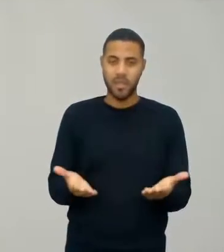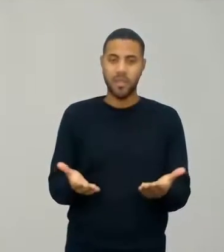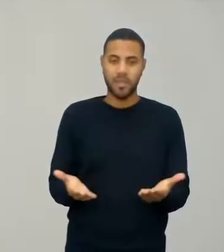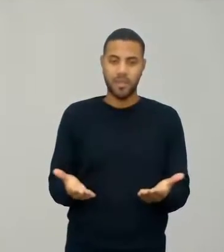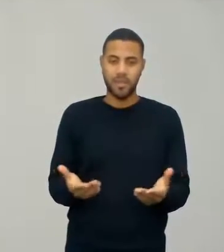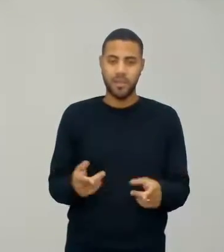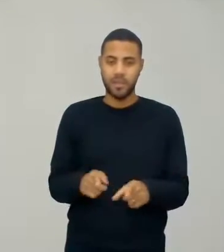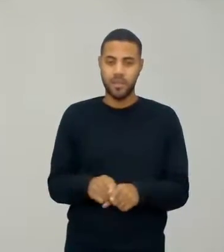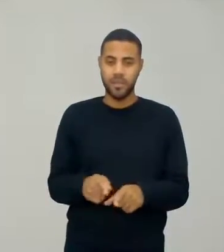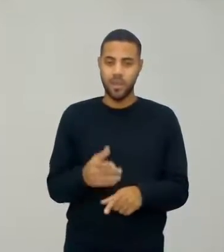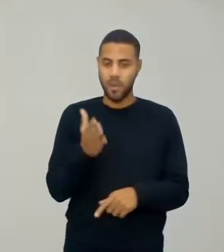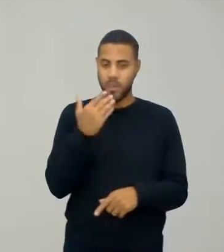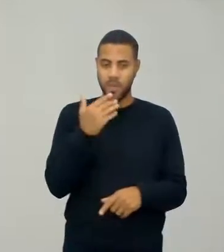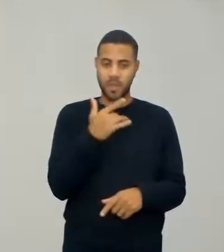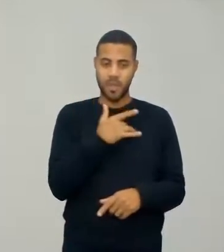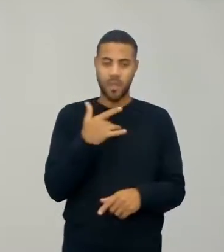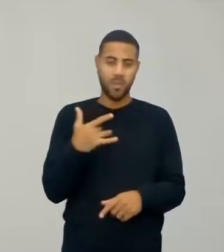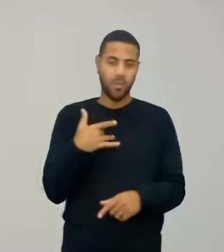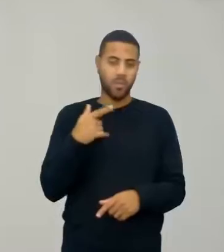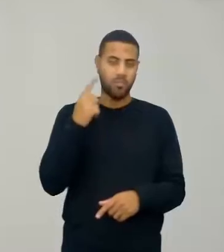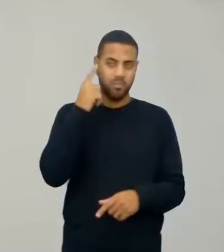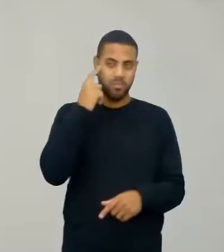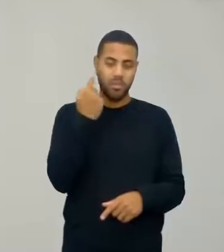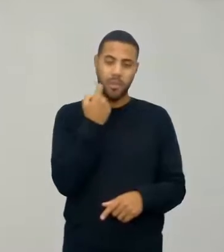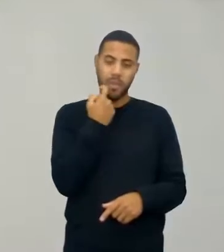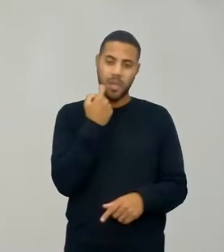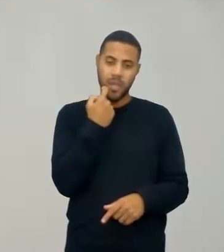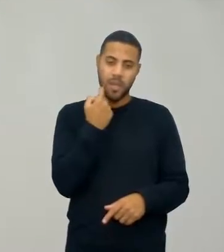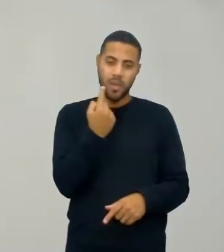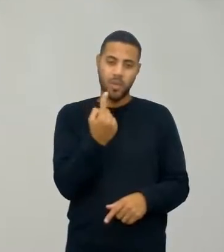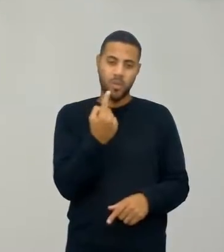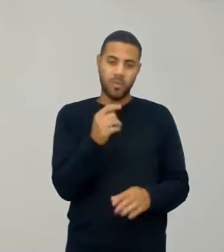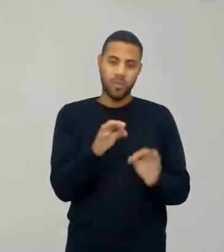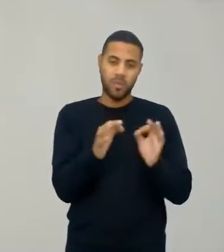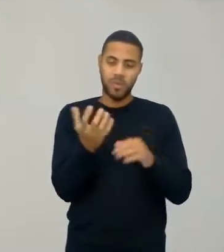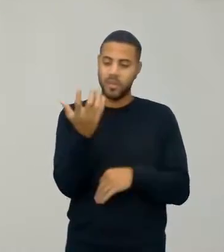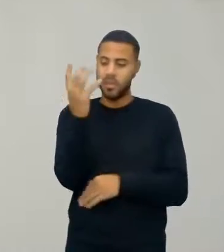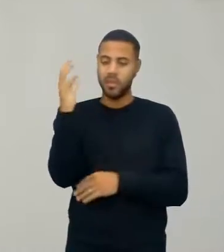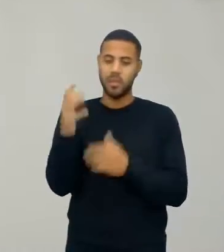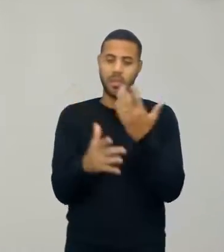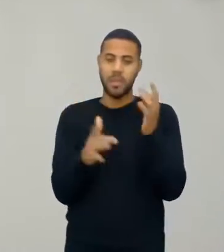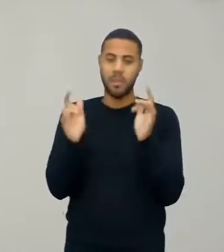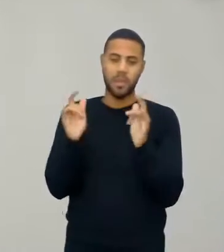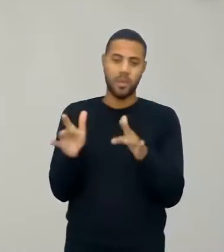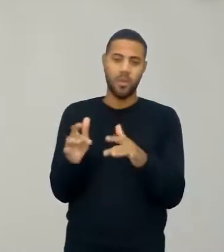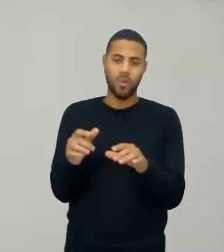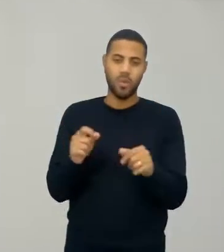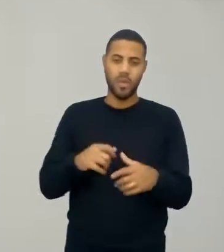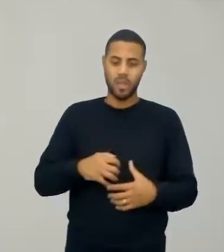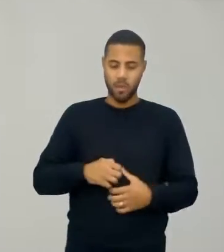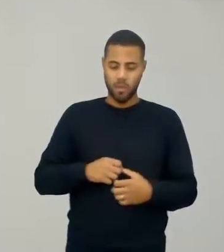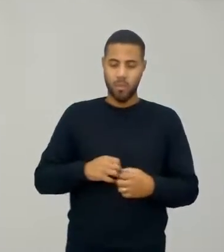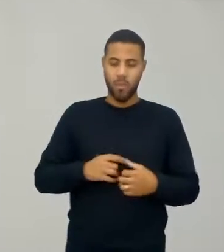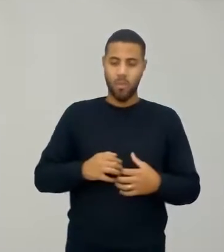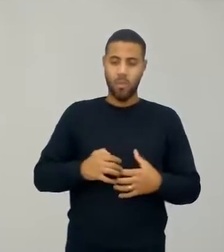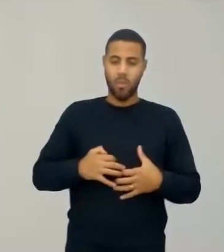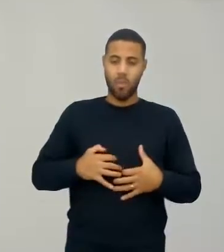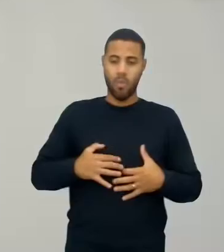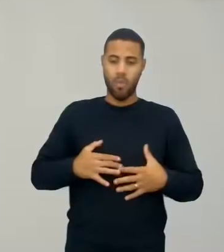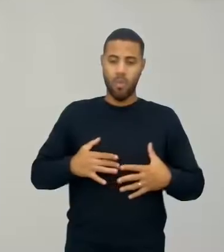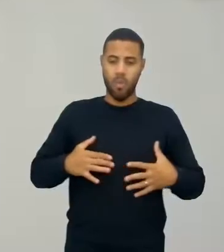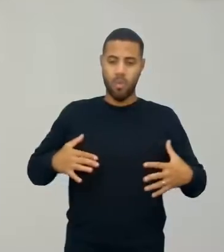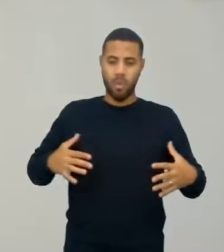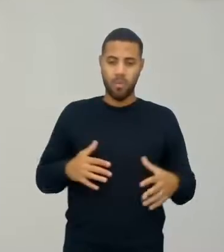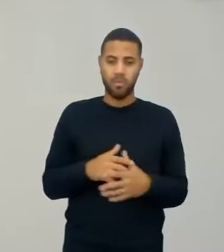nós, em vez de consumirmos aquela única molécula que deixamos no meio ambiente, aquilo se acumulou de uma tal maneira que você consumiu umas